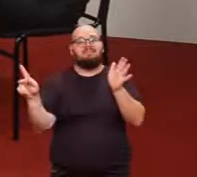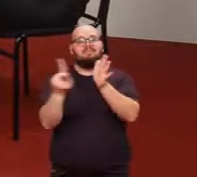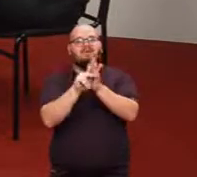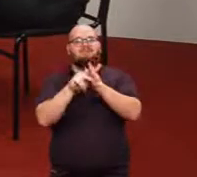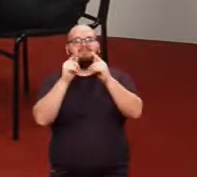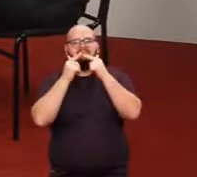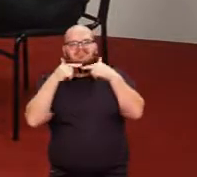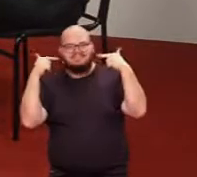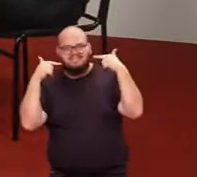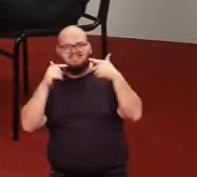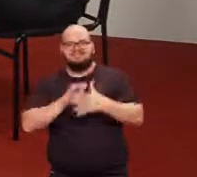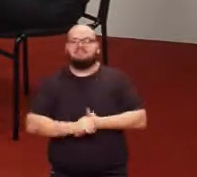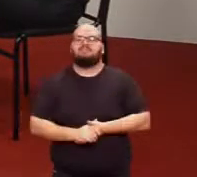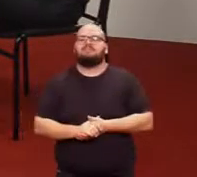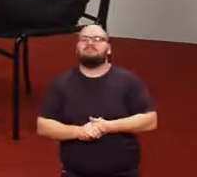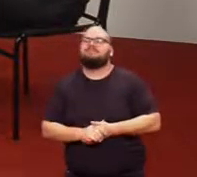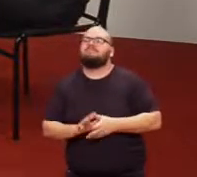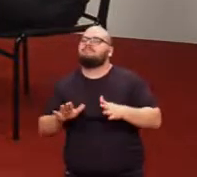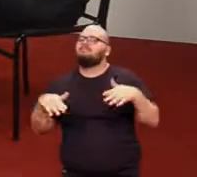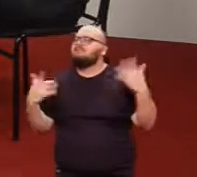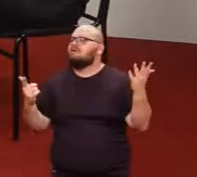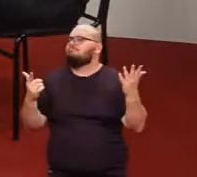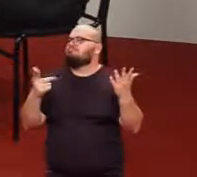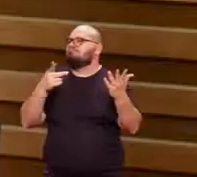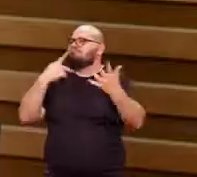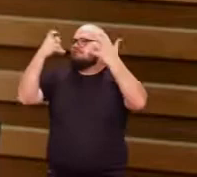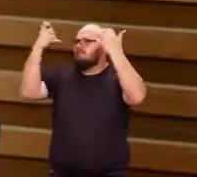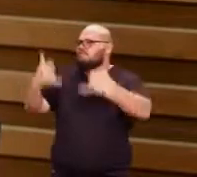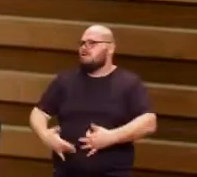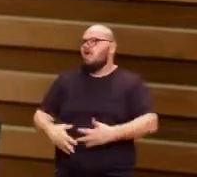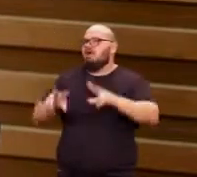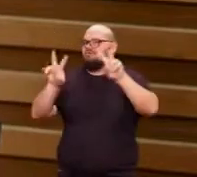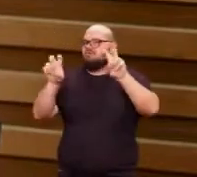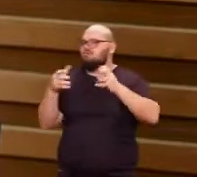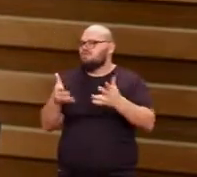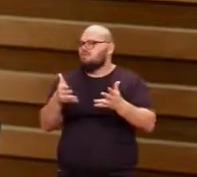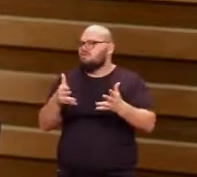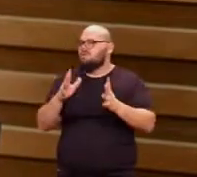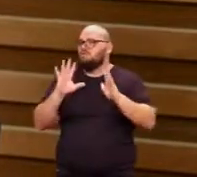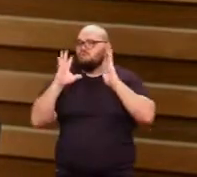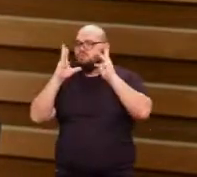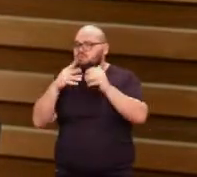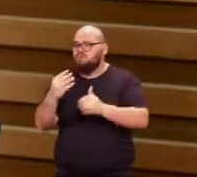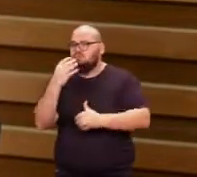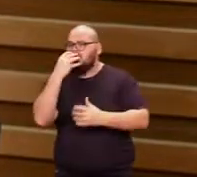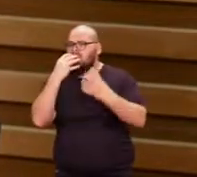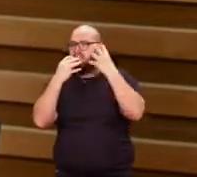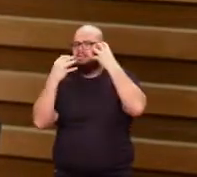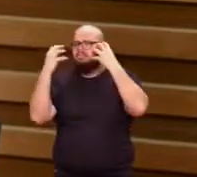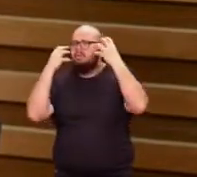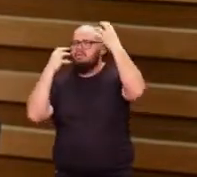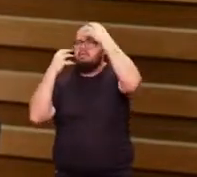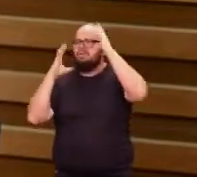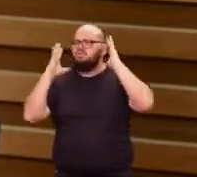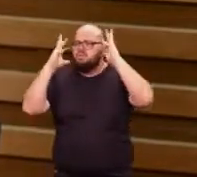sorriso. Ou seja, em outras palavras, todas as partes que compõem o rosto devem estar em sintonia